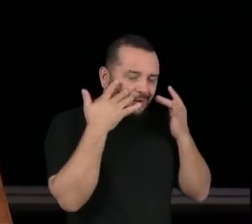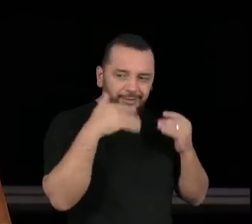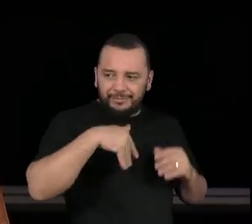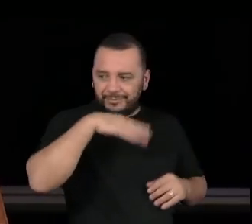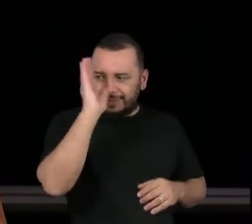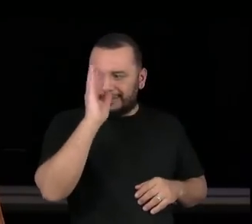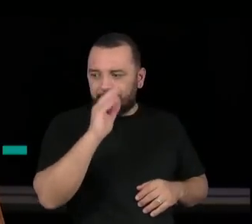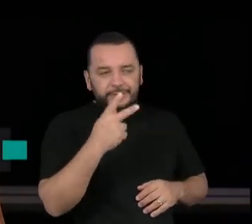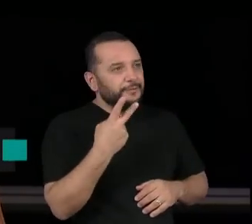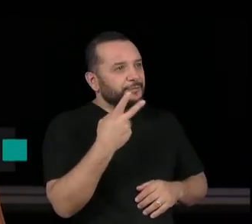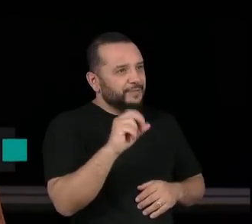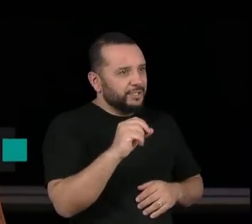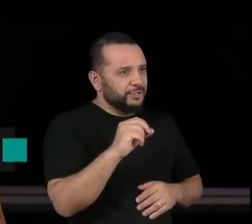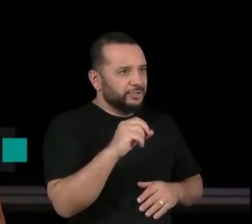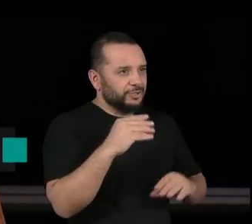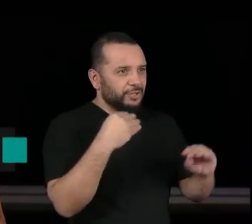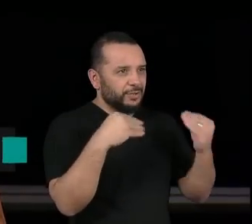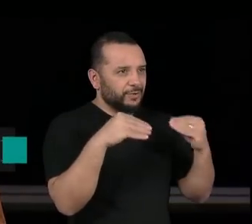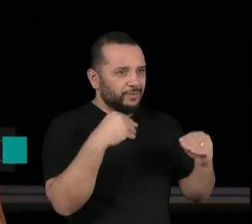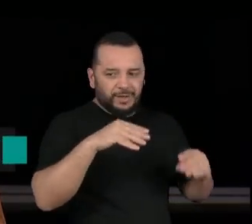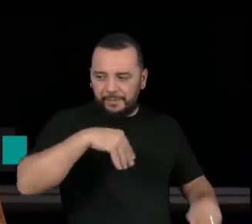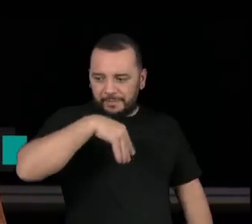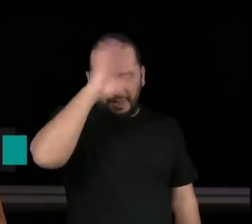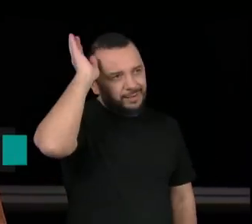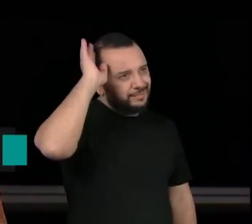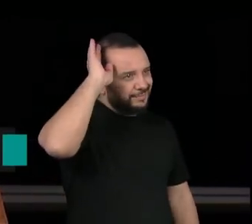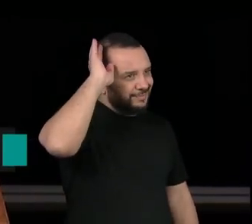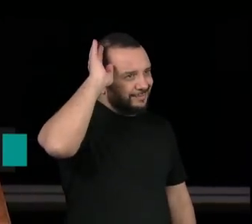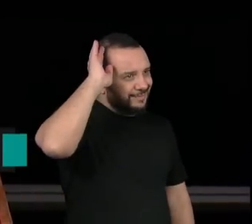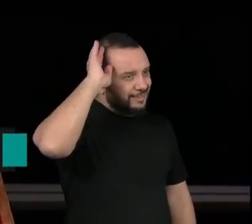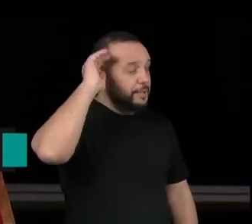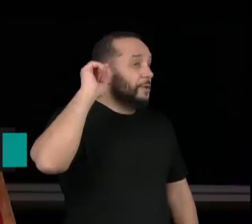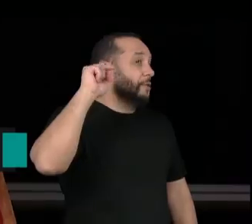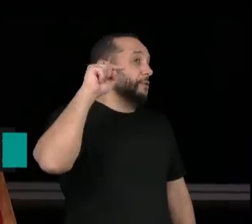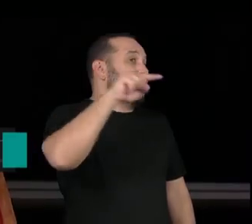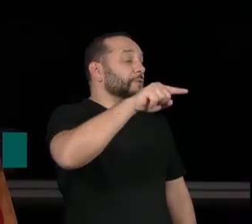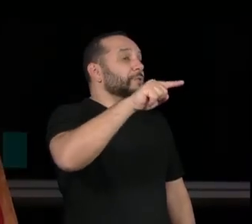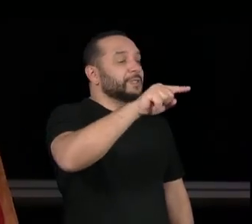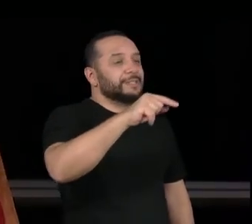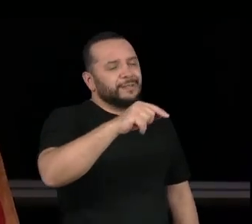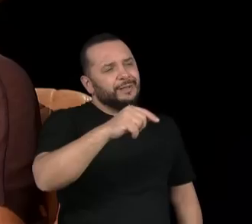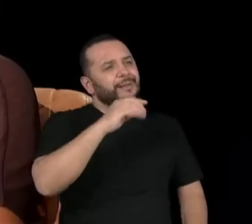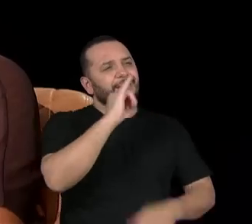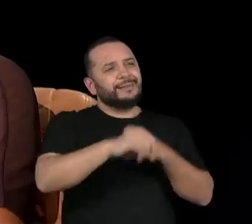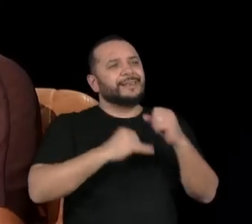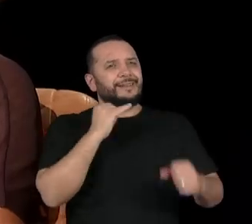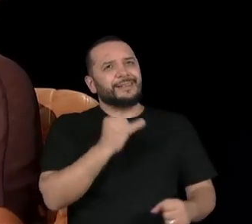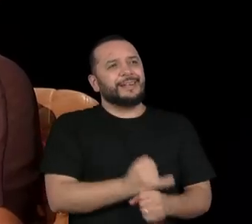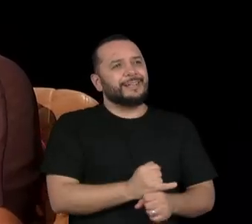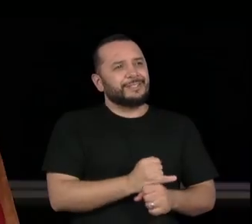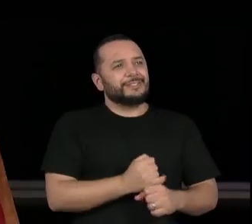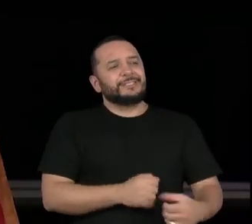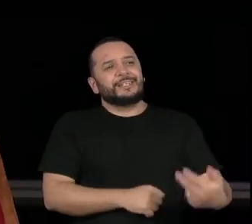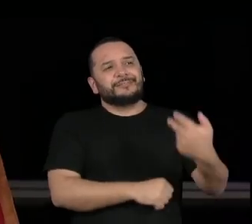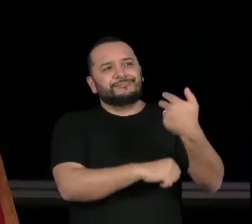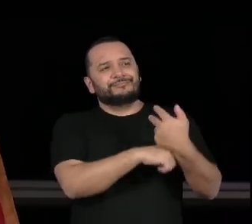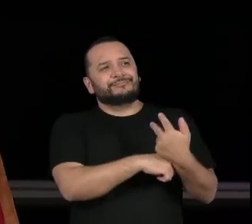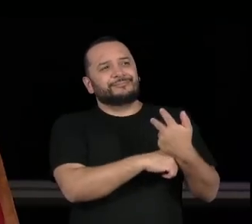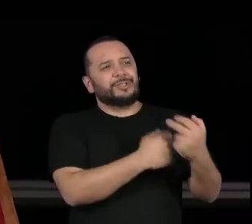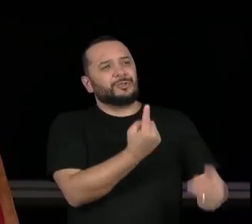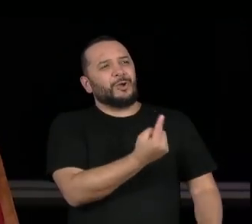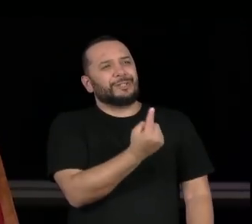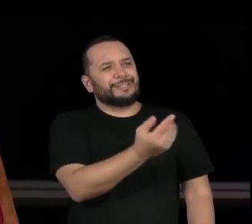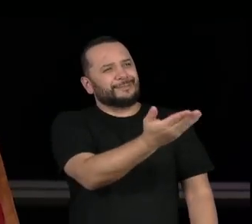20 novelas, você fez recentemente um solo pela internet. E a gente tem um depoimento aqui